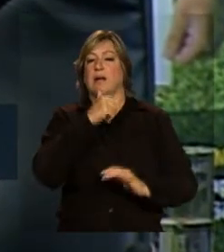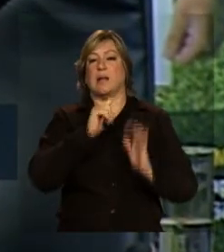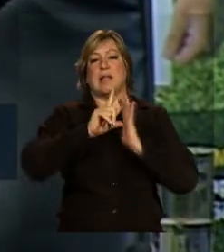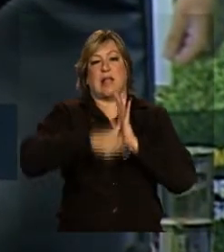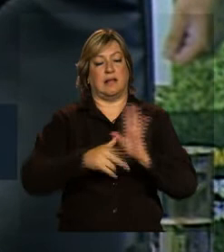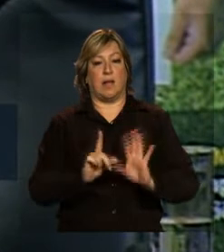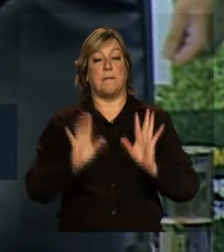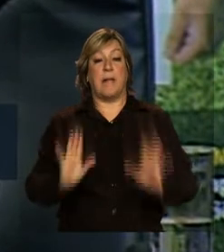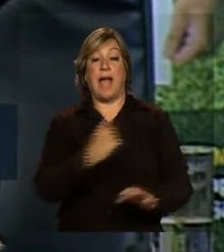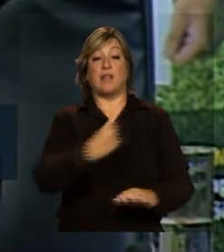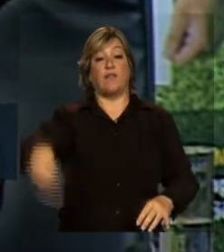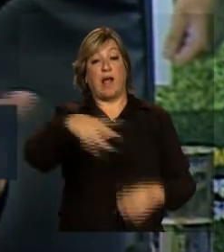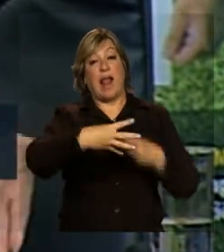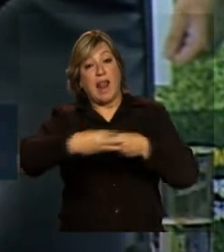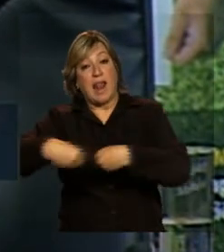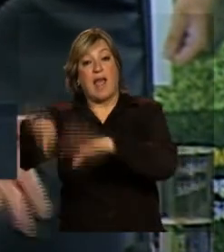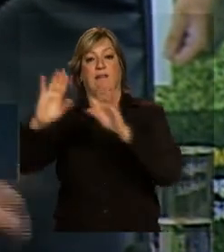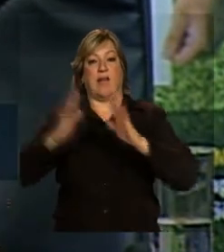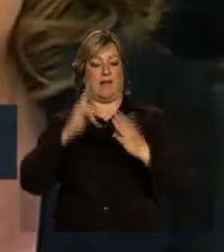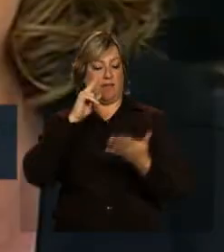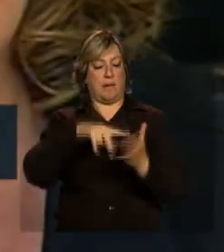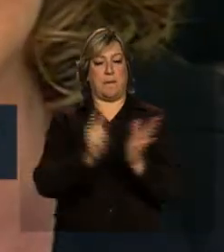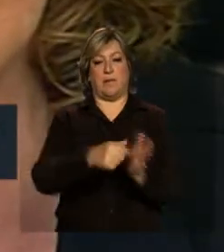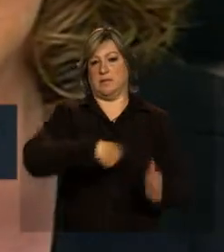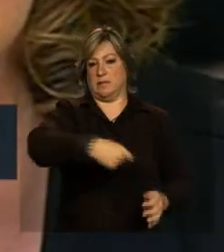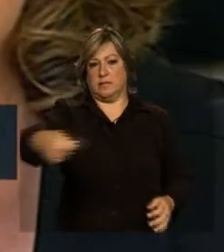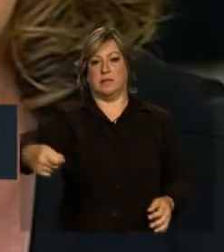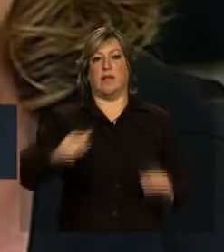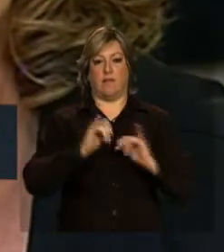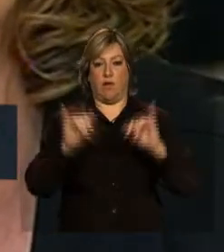um dos senhores e senhoras leve. Então, onde está sendo...